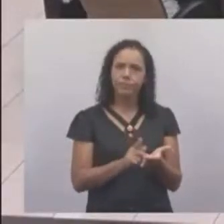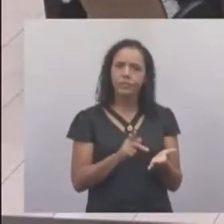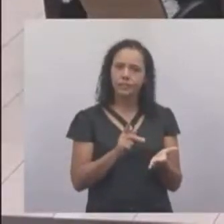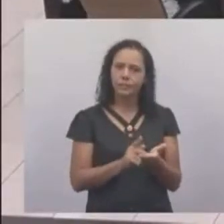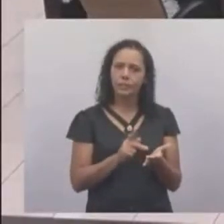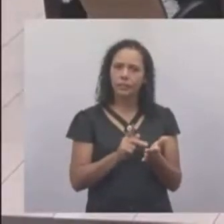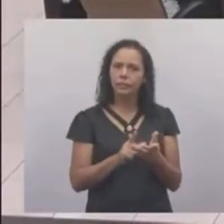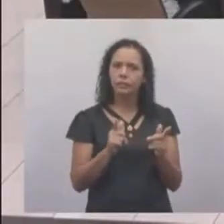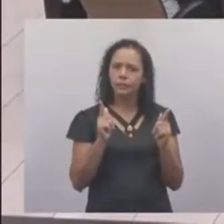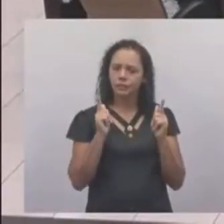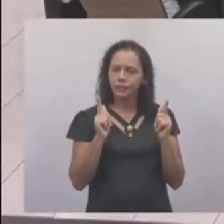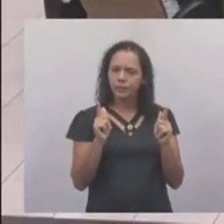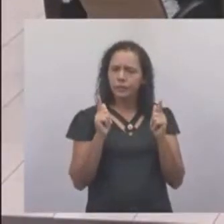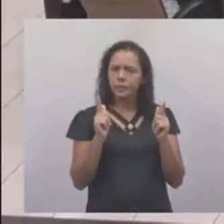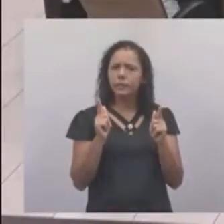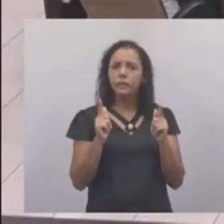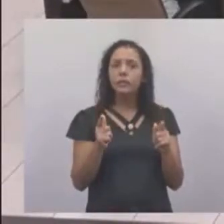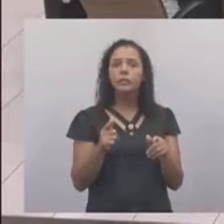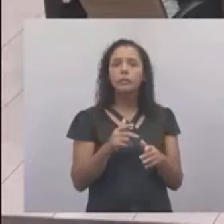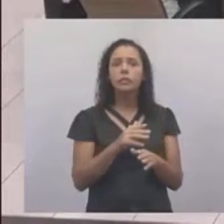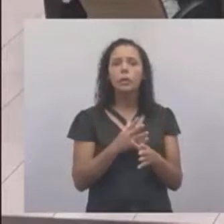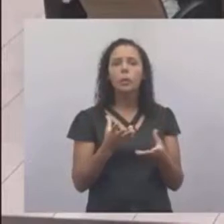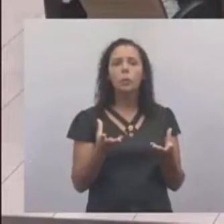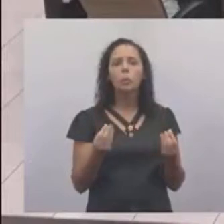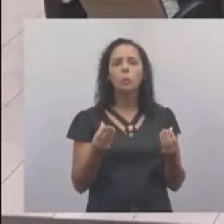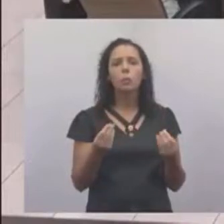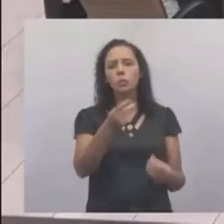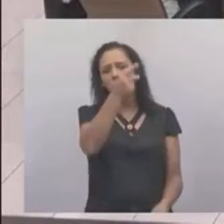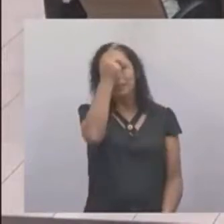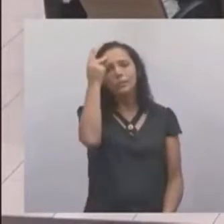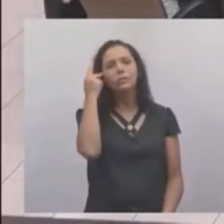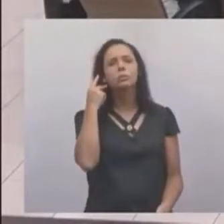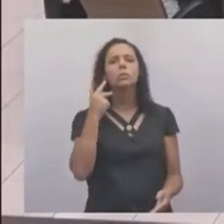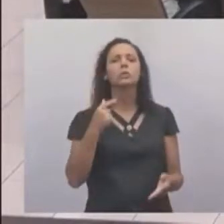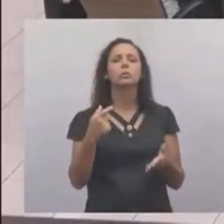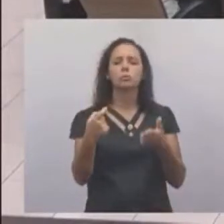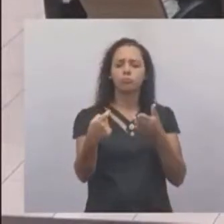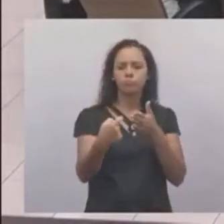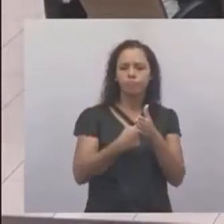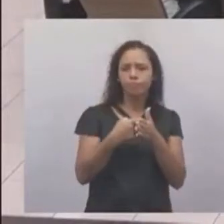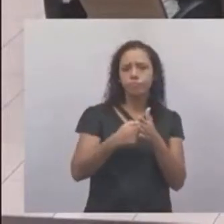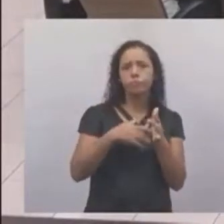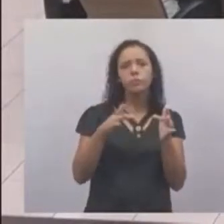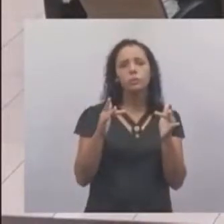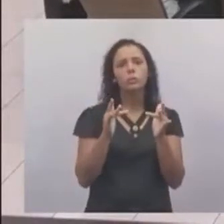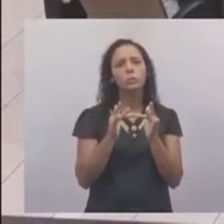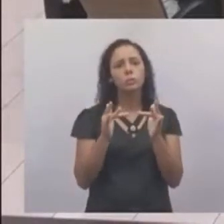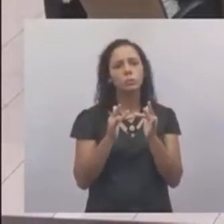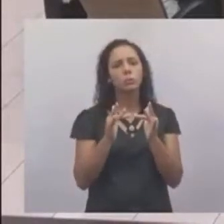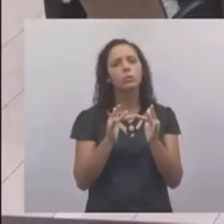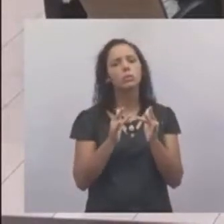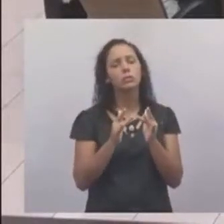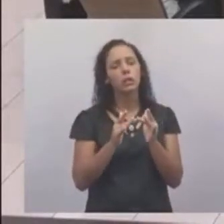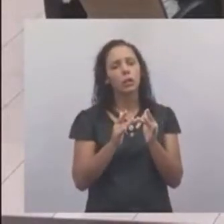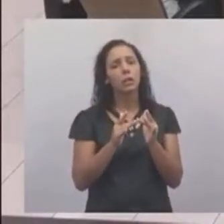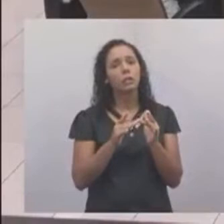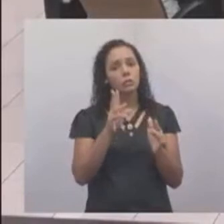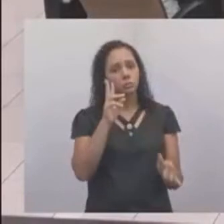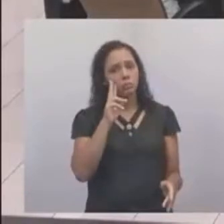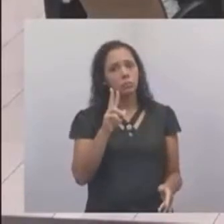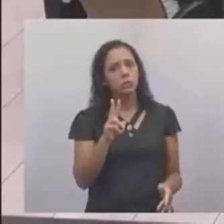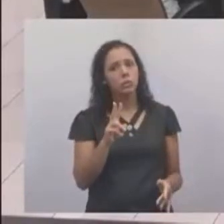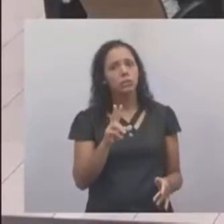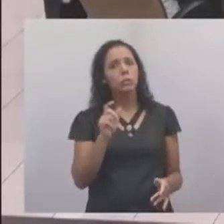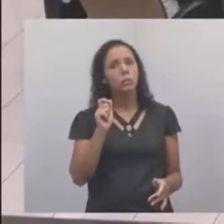semana. Muitos moradores, muitos munícipes entraram em contato comigo para averiguar essa situação.